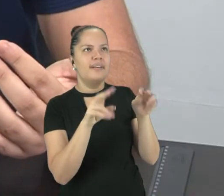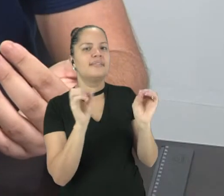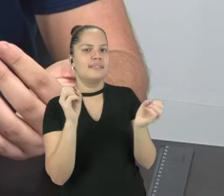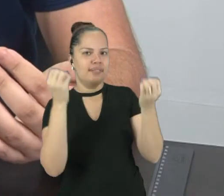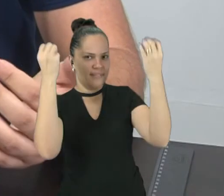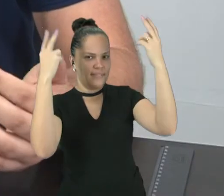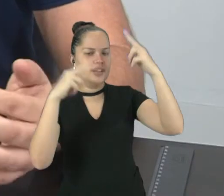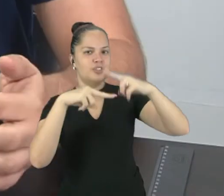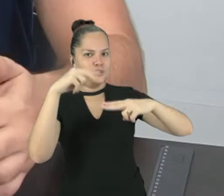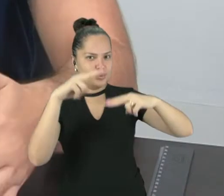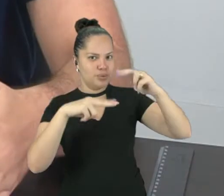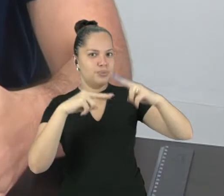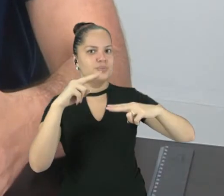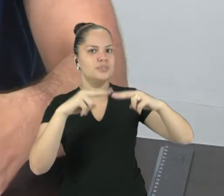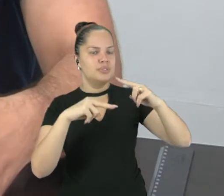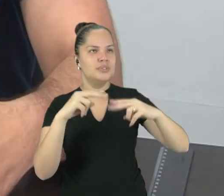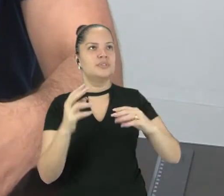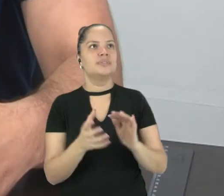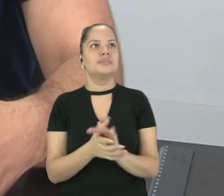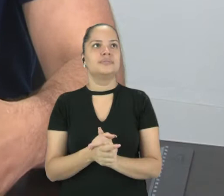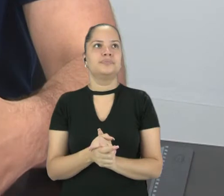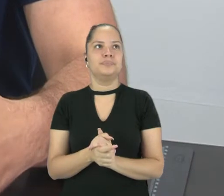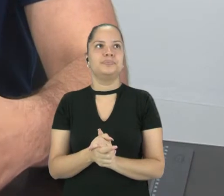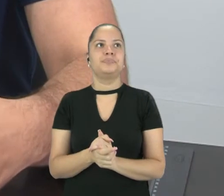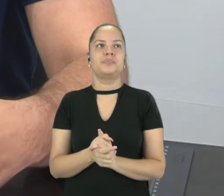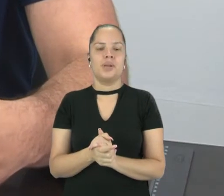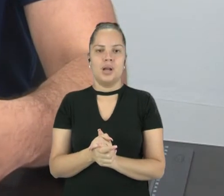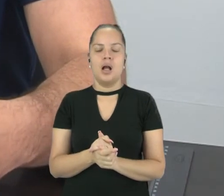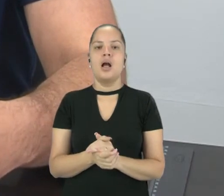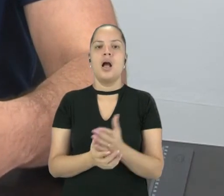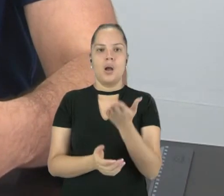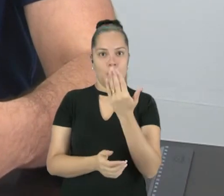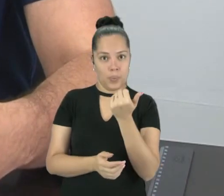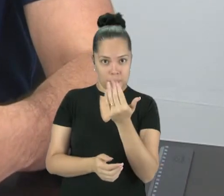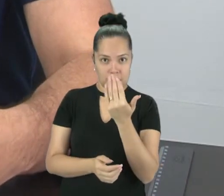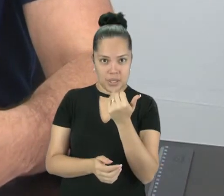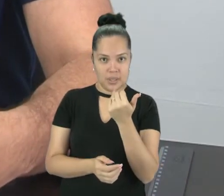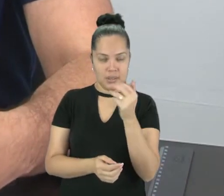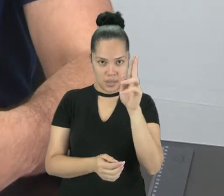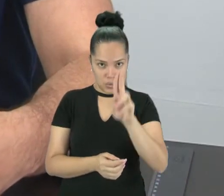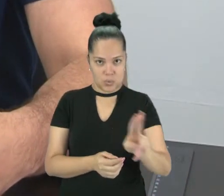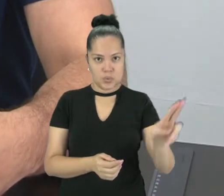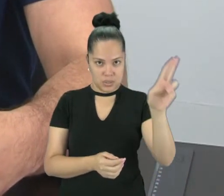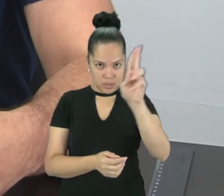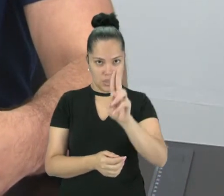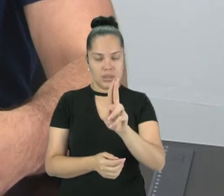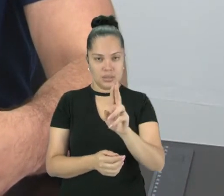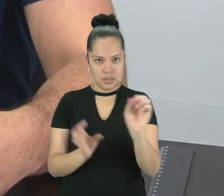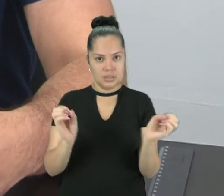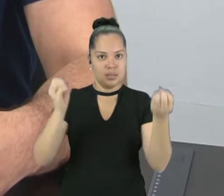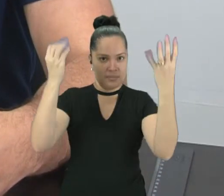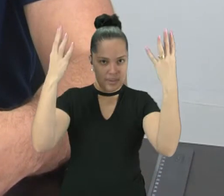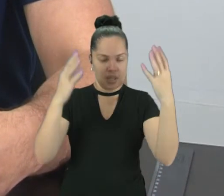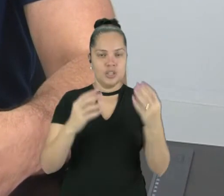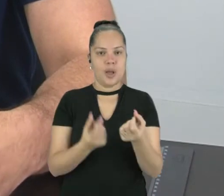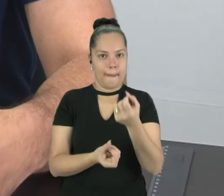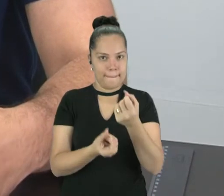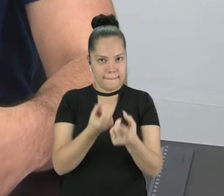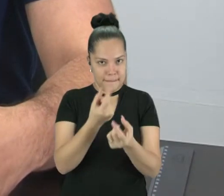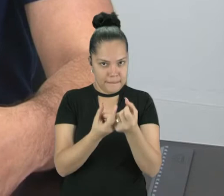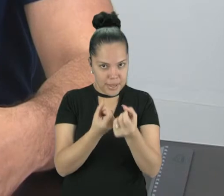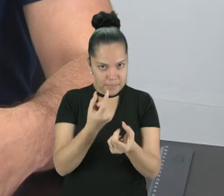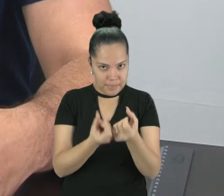temos antes de falarmos da nossa atração nós temos aqui ó alguns alimentos que são usados né ó temos aqui ó eu já falamos aqui a